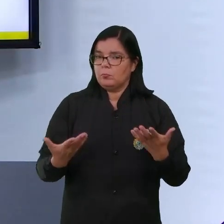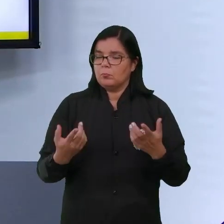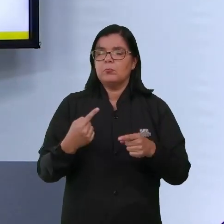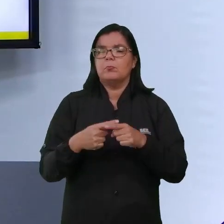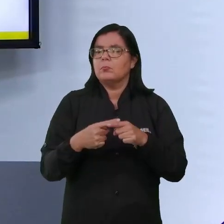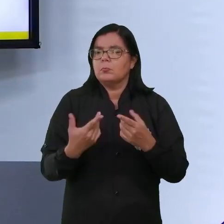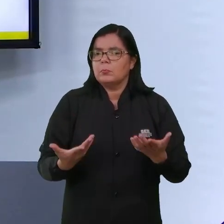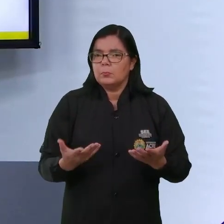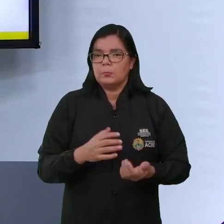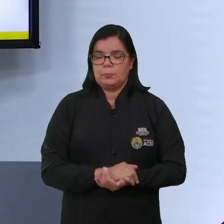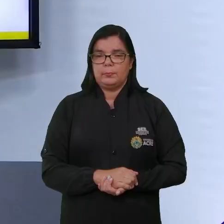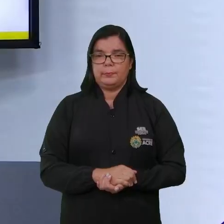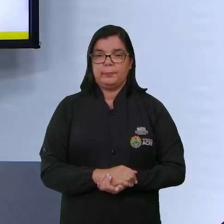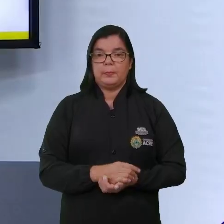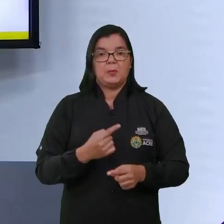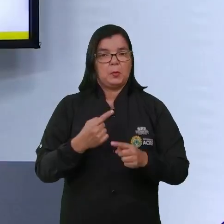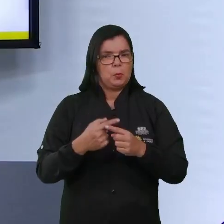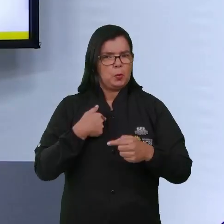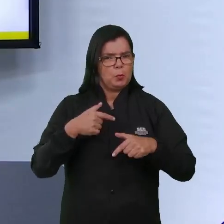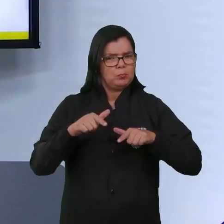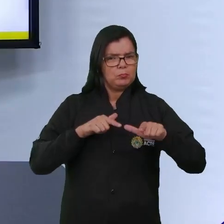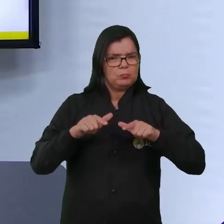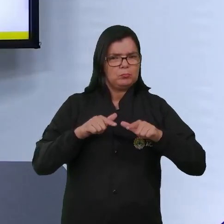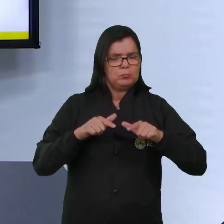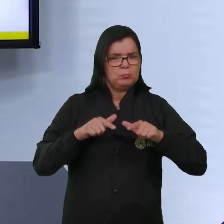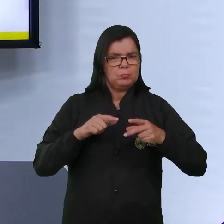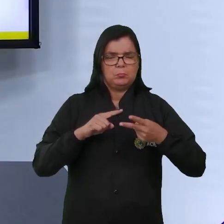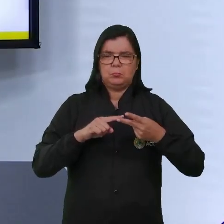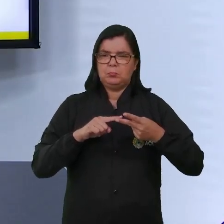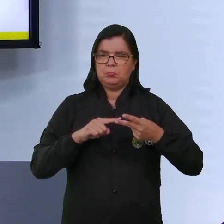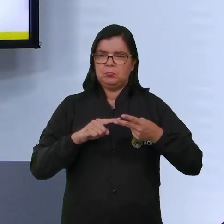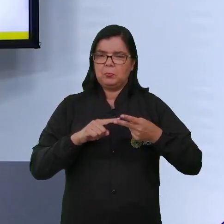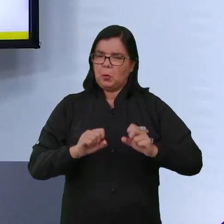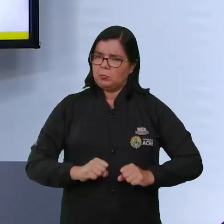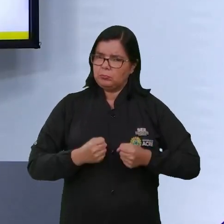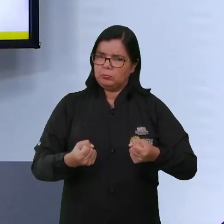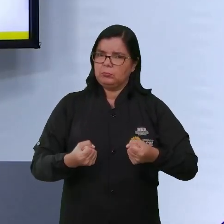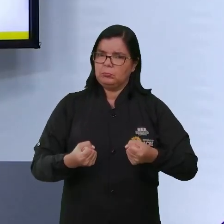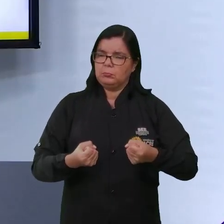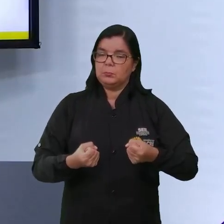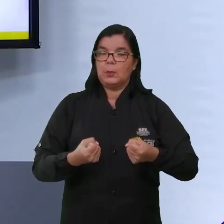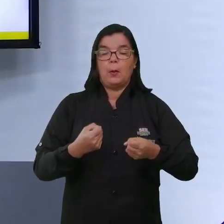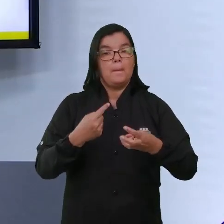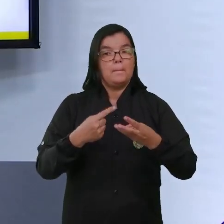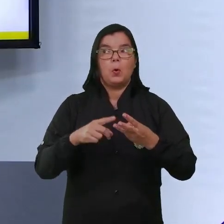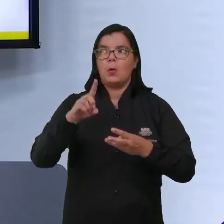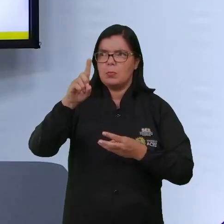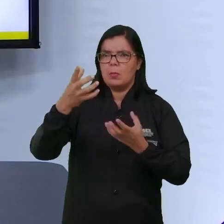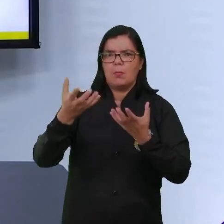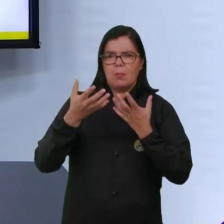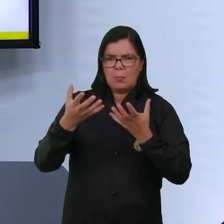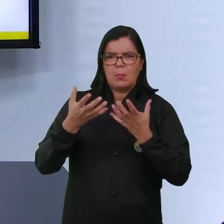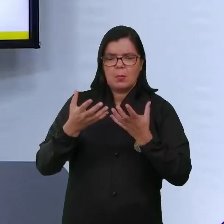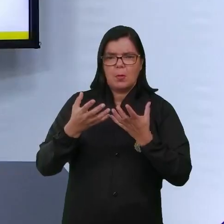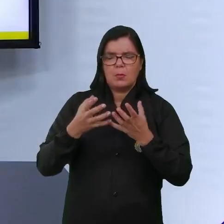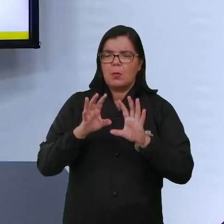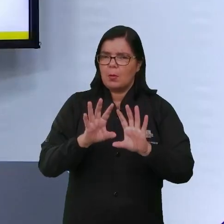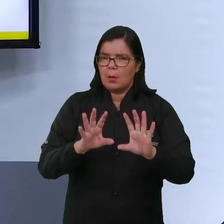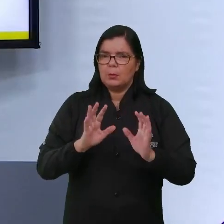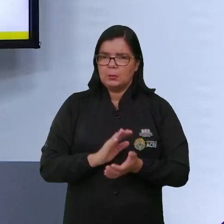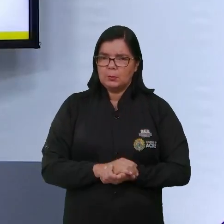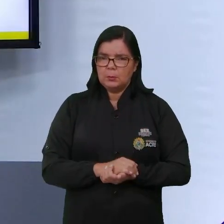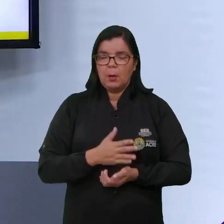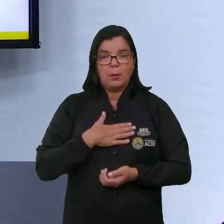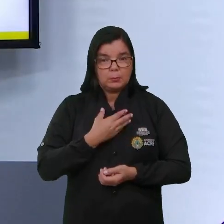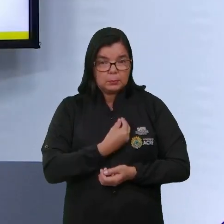por quê? Porque eu não trabalhei? Porque eu não me esforço? Porque Deus quis que assim fosse a